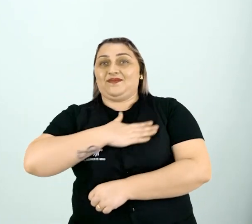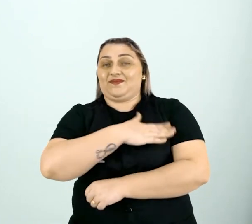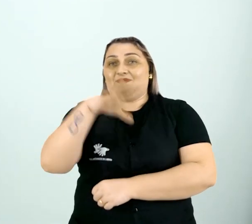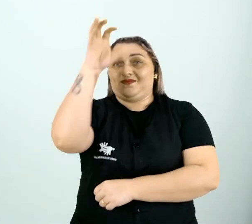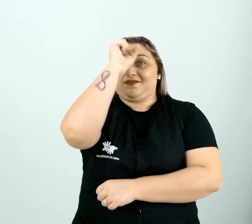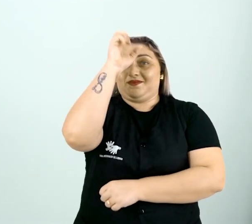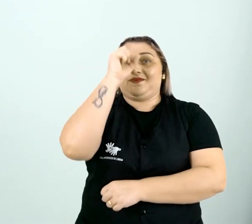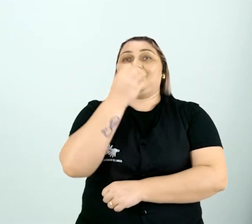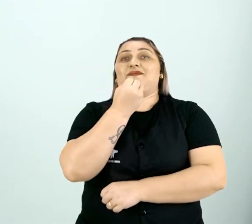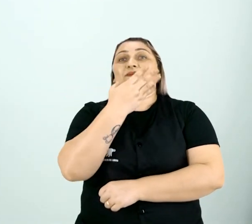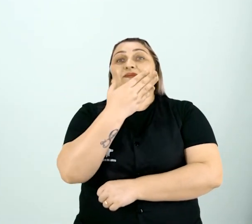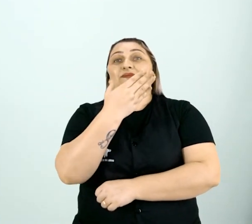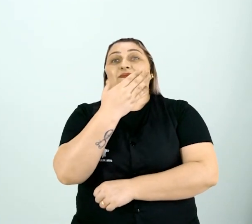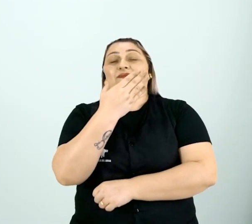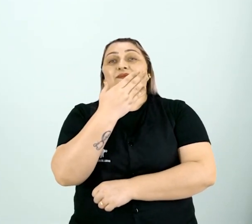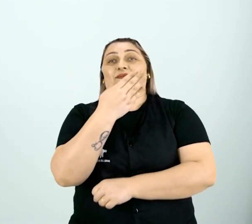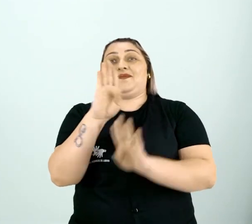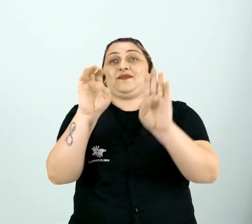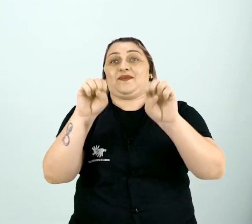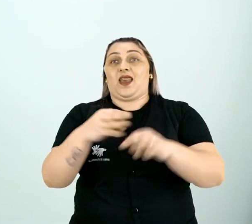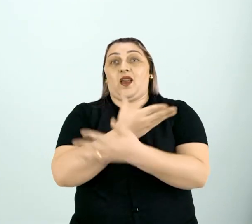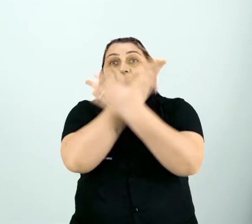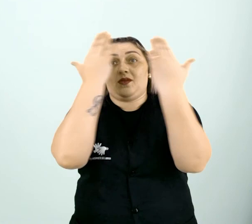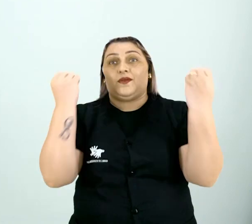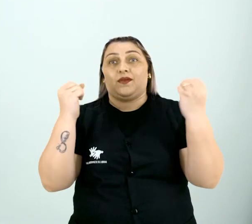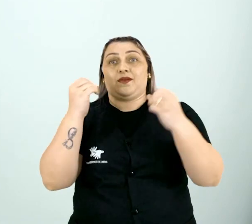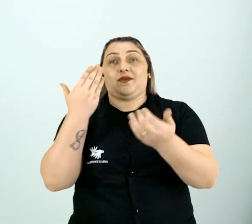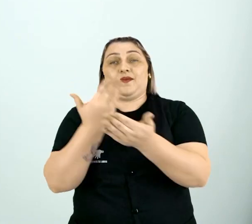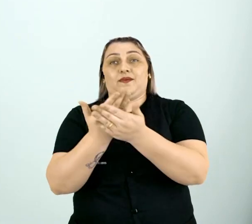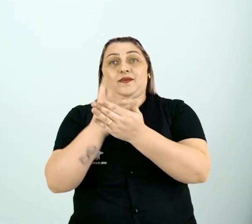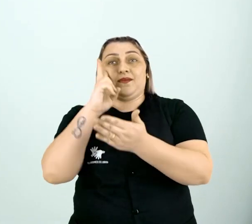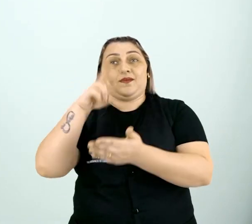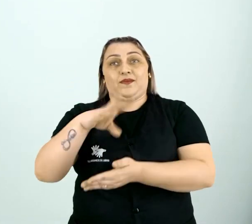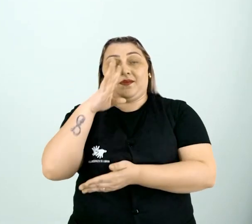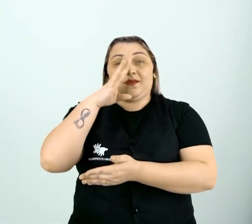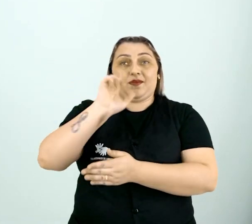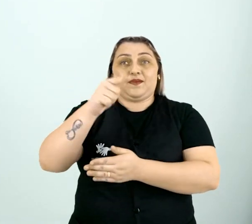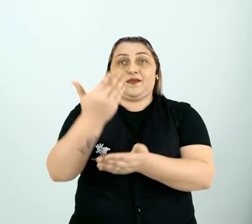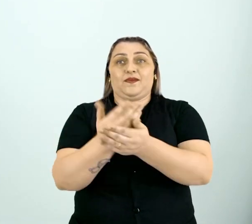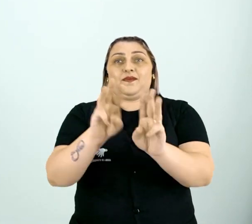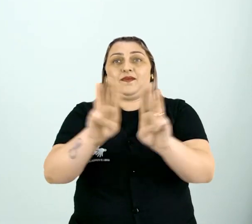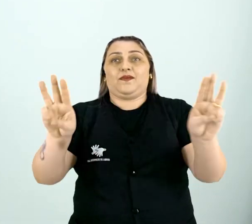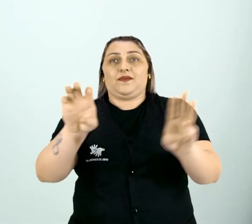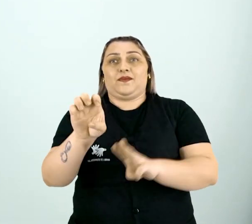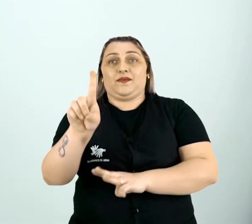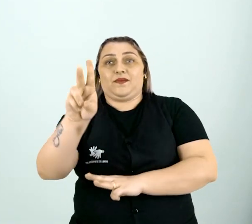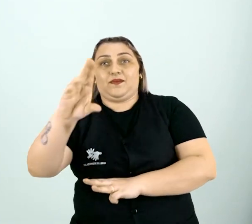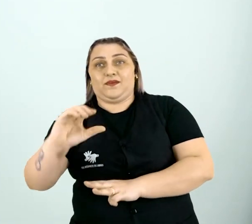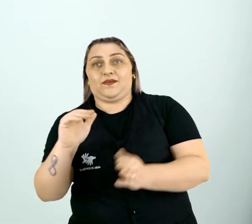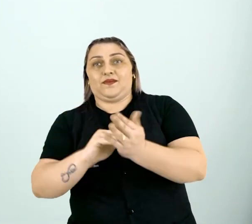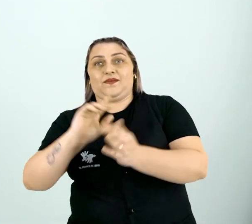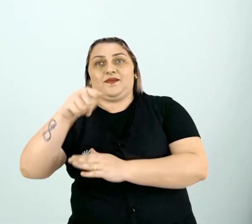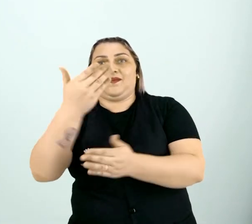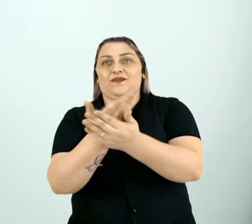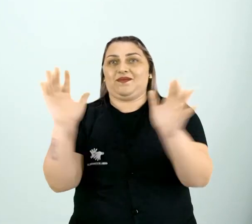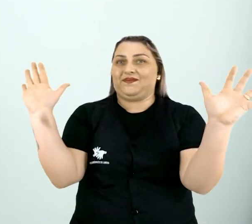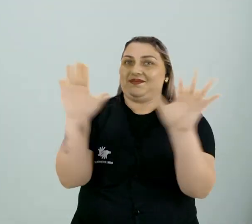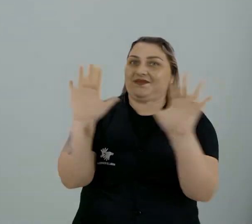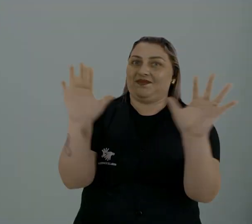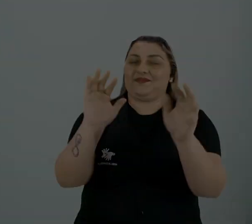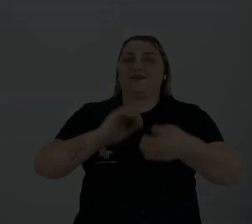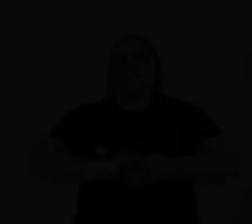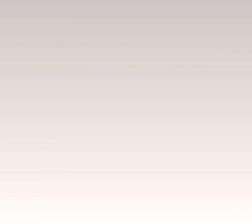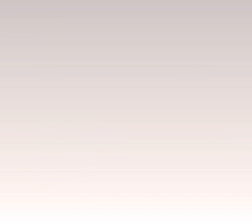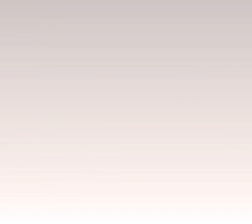aprendido. Fiquem bem. Ah, e não esqueçam de assistir essa aula e as outras na plataforma Eduque. Até mais. Tchau, tchau.